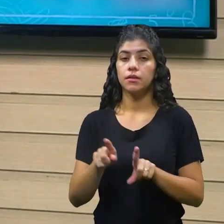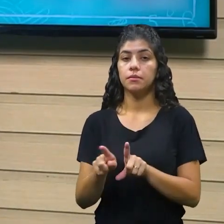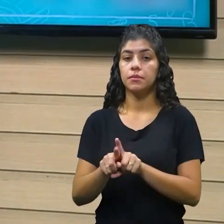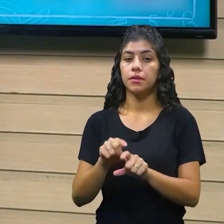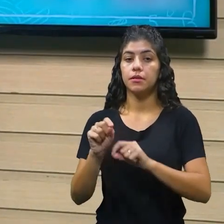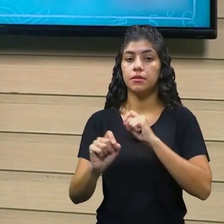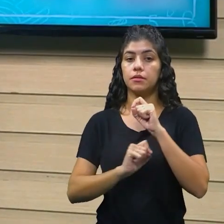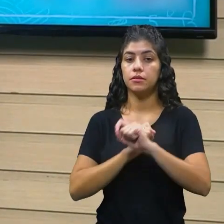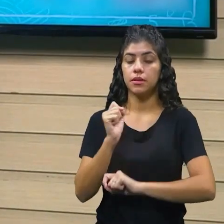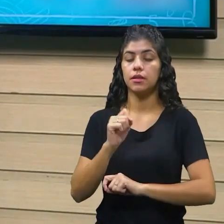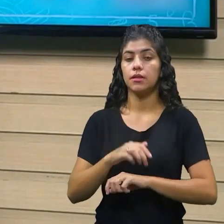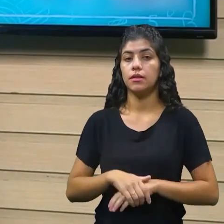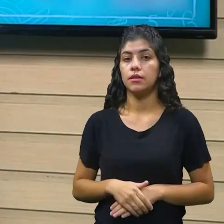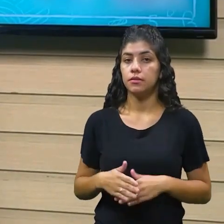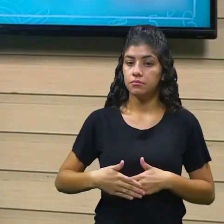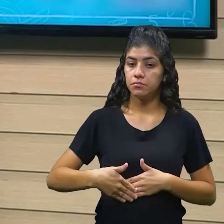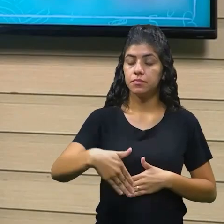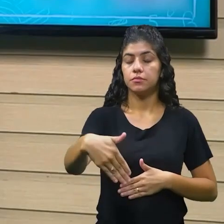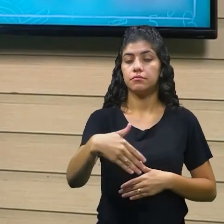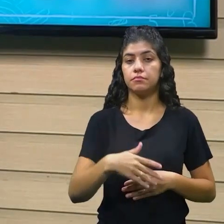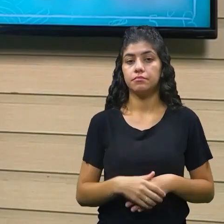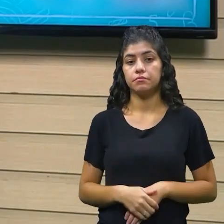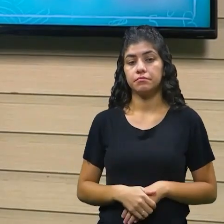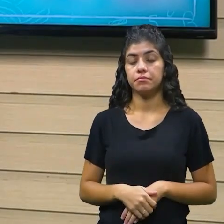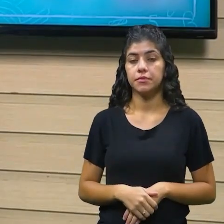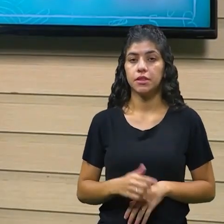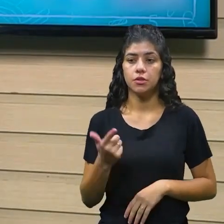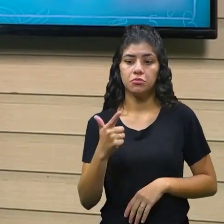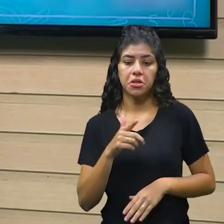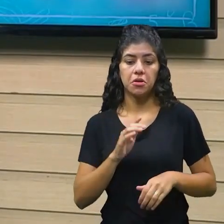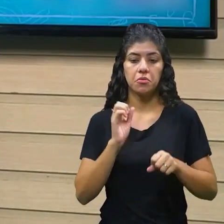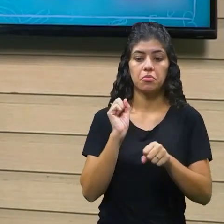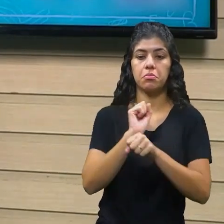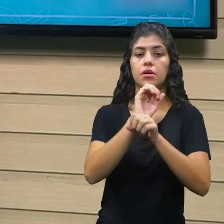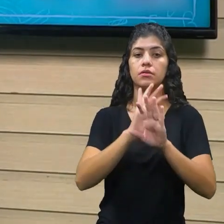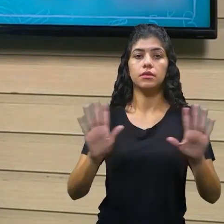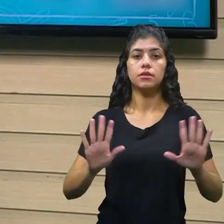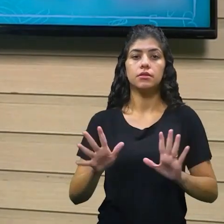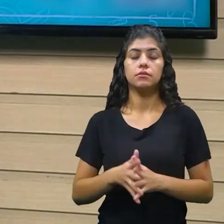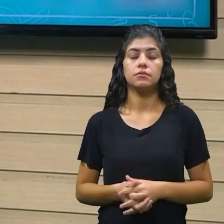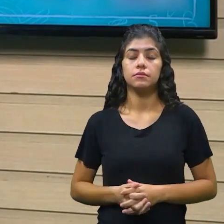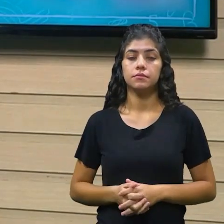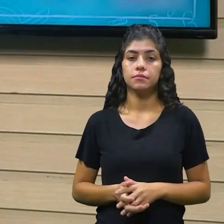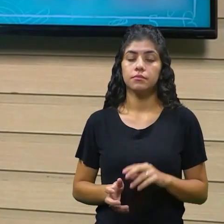força atuando ali, desprezando a força da gravidade, que não produz o movimento em si,